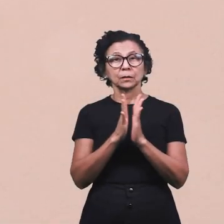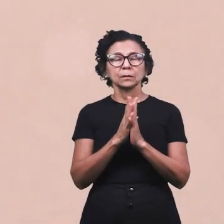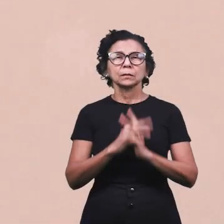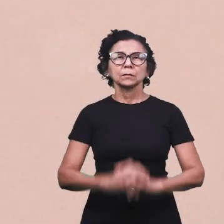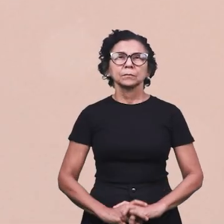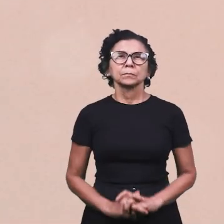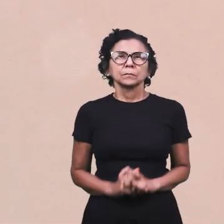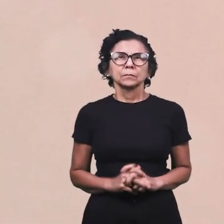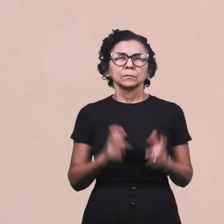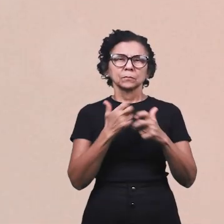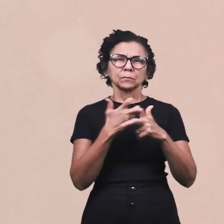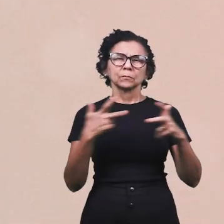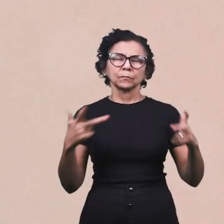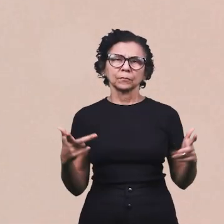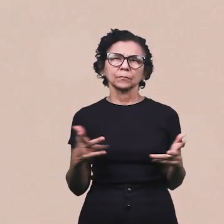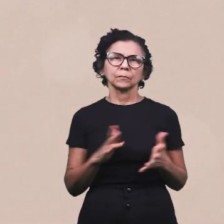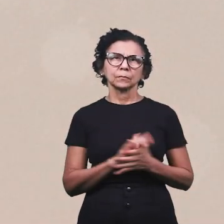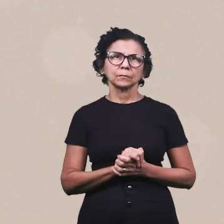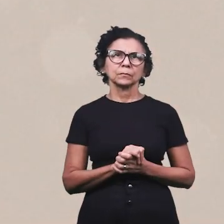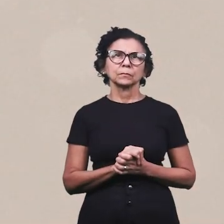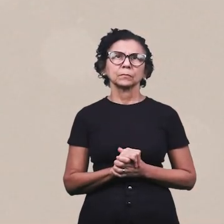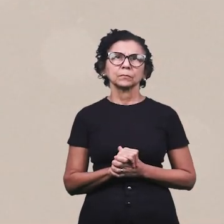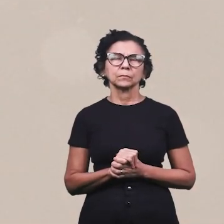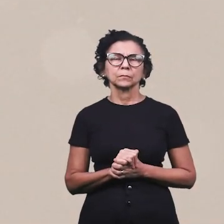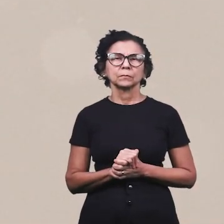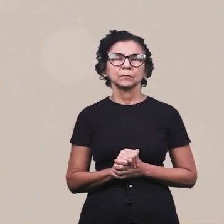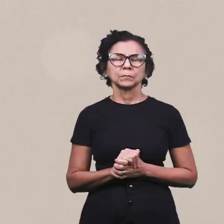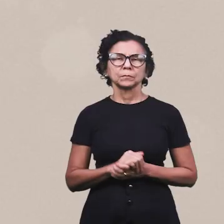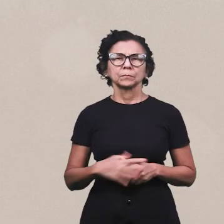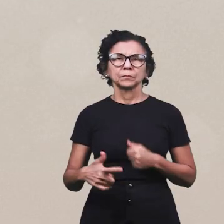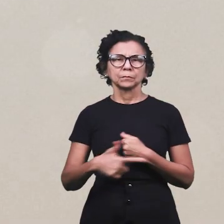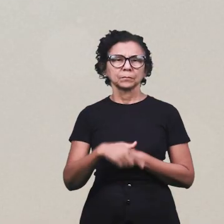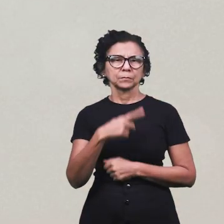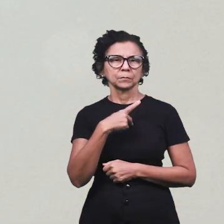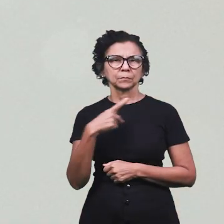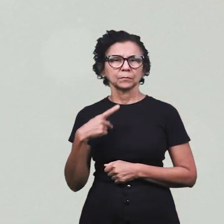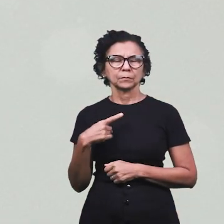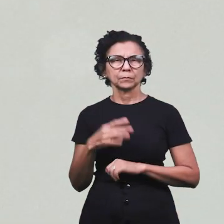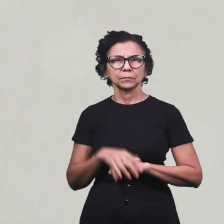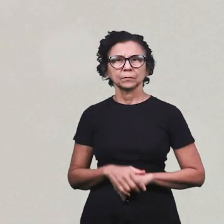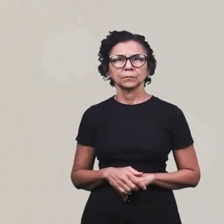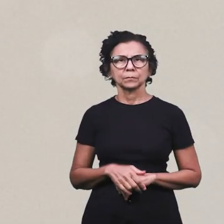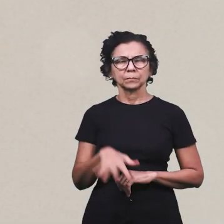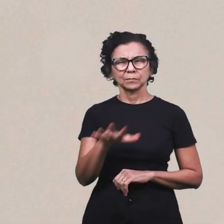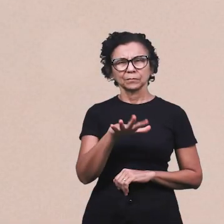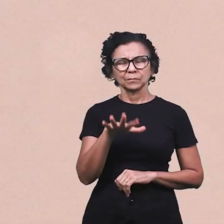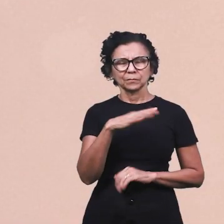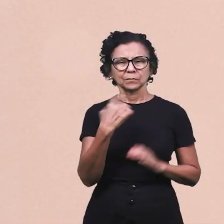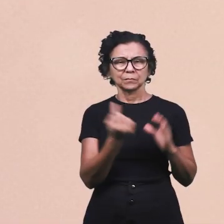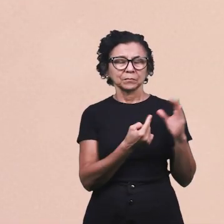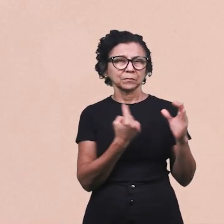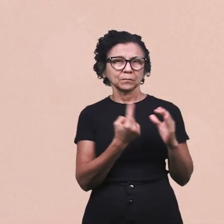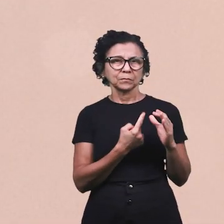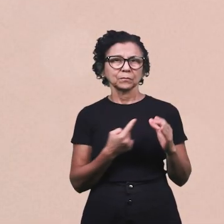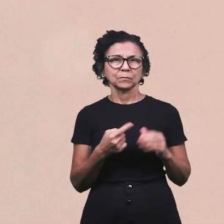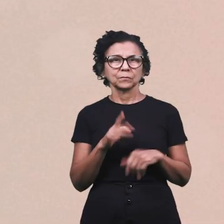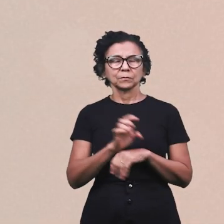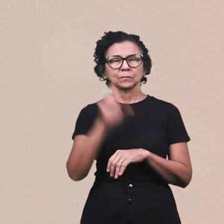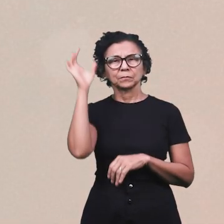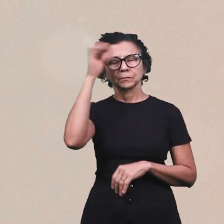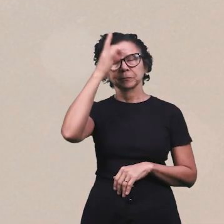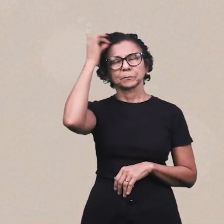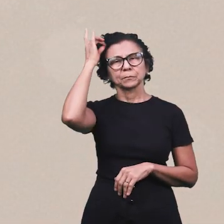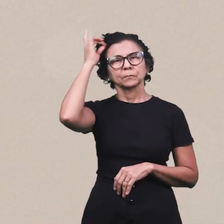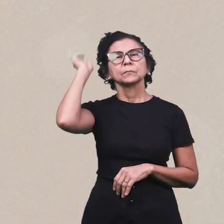são muitas, né? Hoje eu sirvo o Senhor no ministério em Vilagem do Sol, na micro-região de Ponta da Fruta, em Vila Velha,